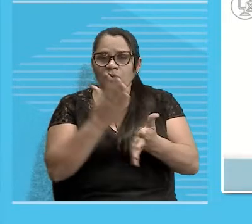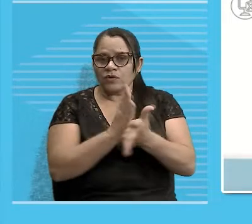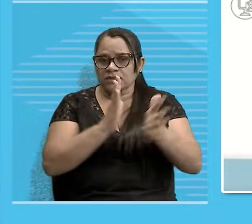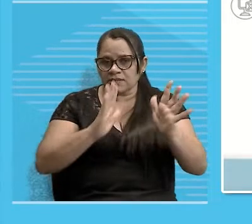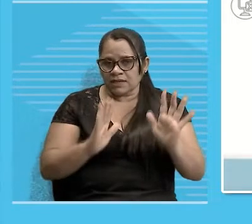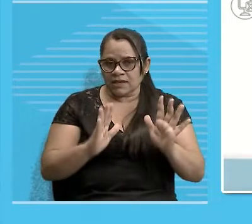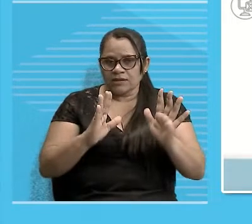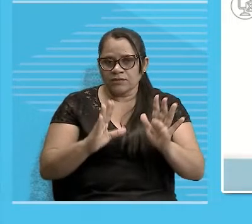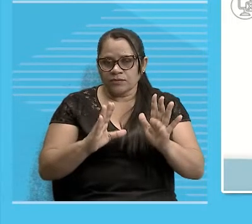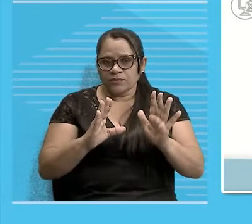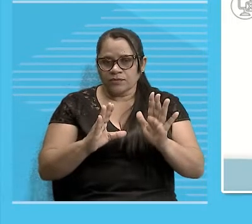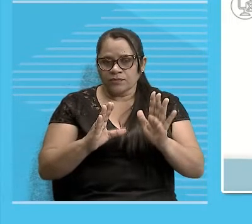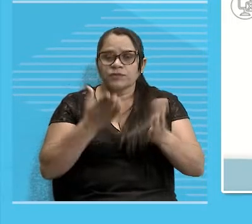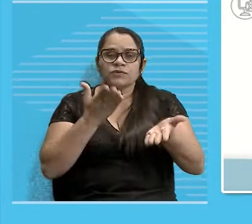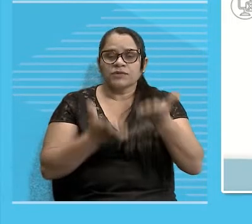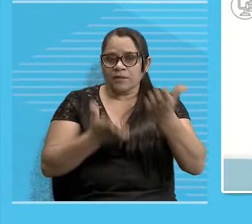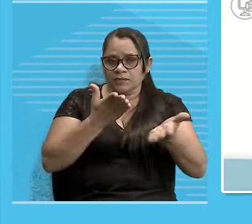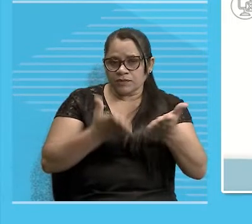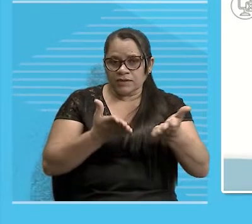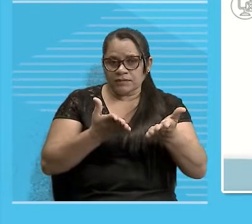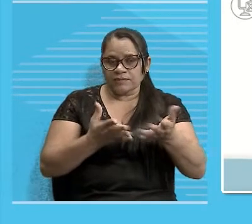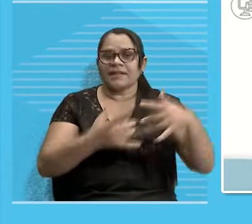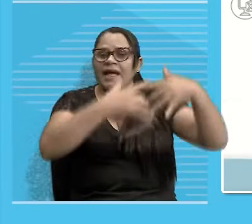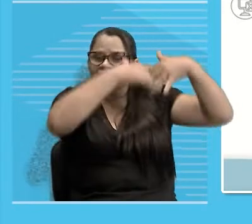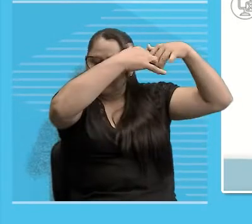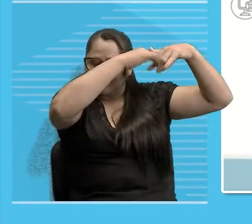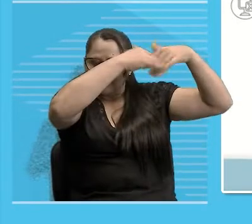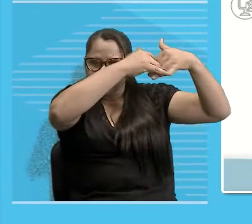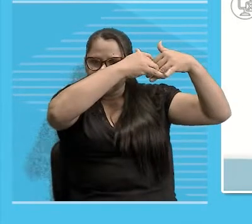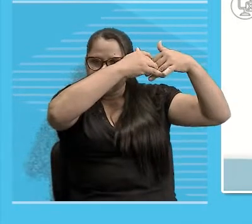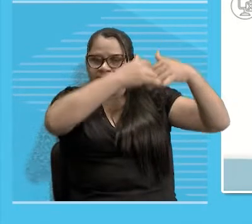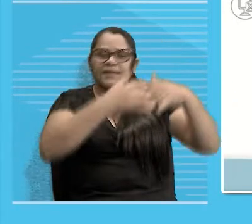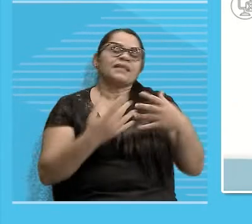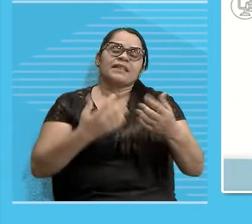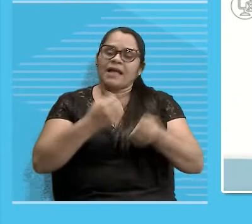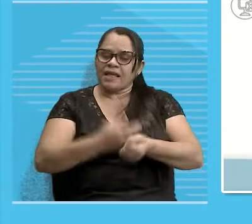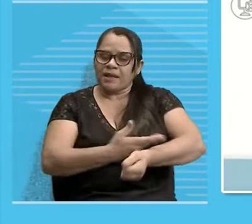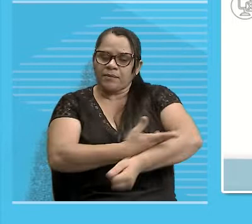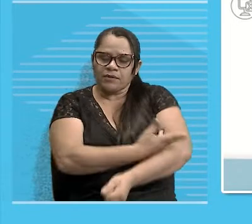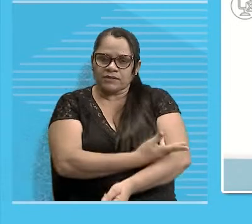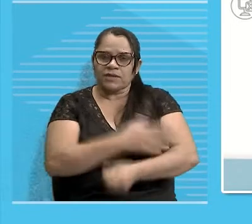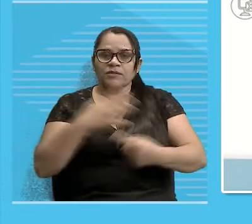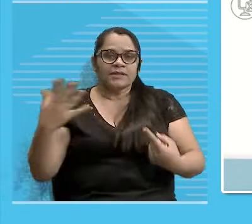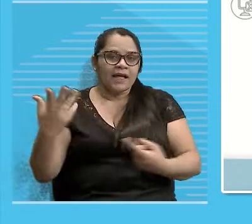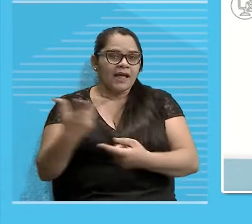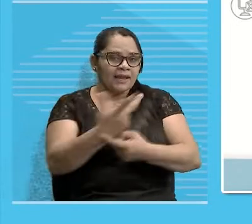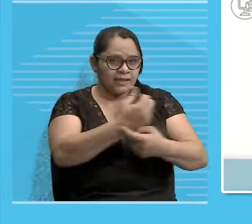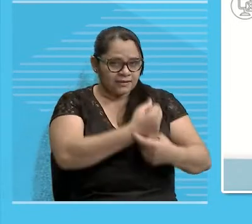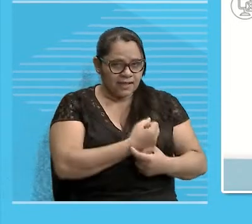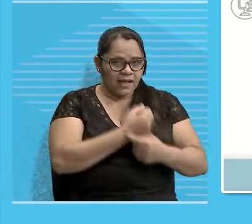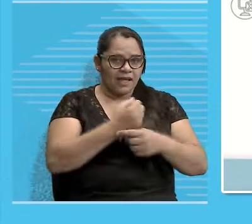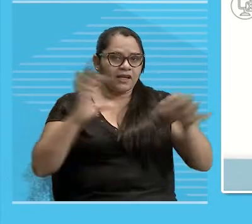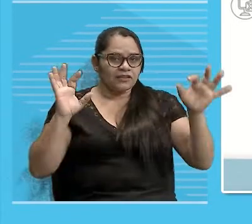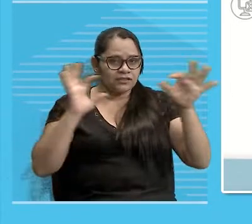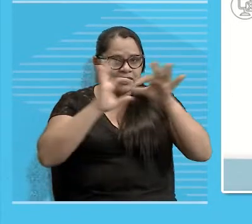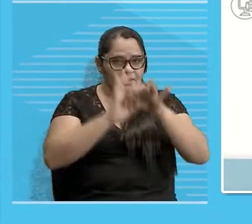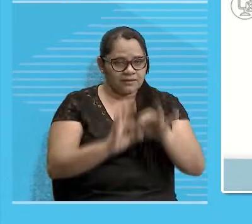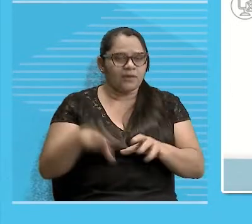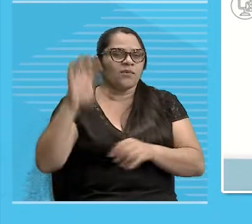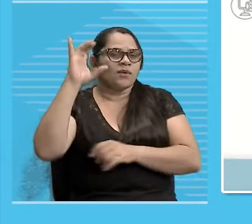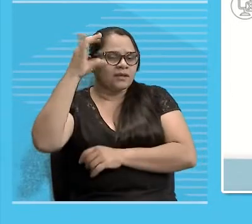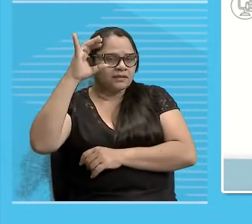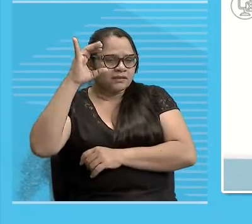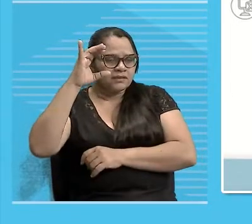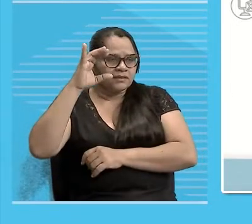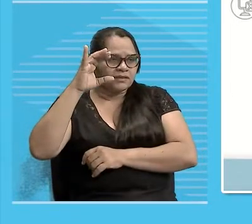das noções de equilíbrio entre razão e emoção, da associação entre arte e a ciência. Galera, olha que interessante aqui,